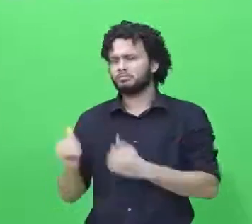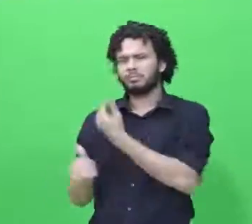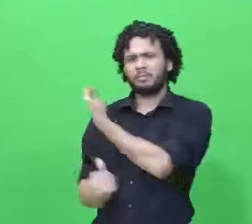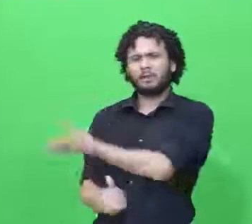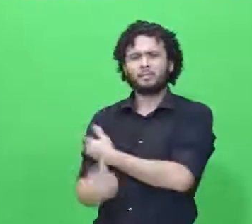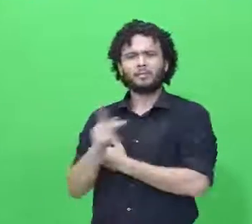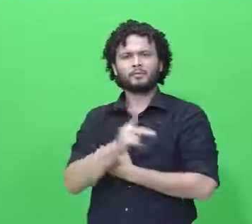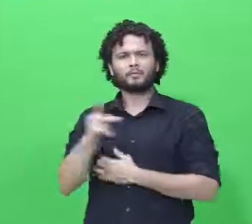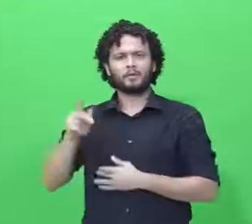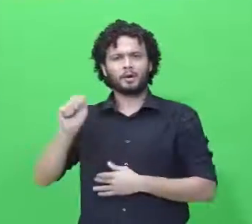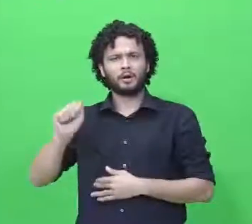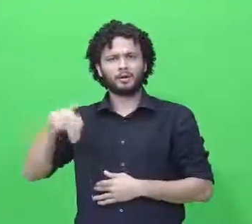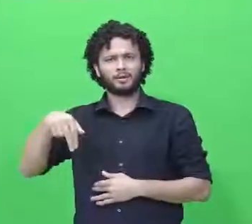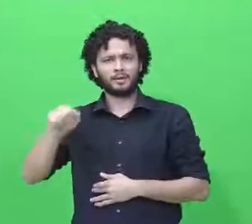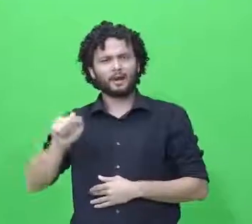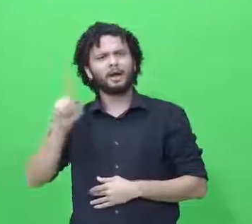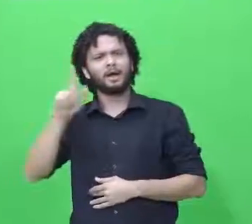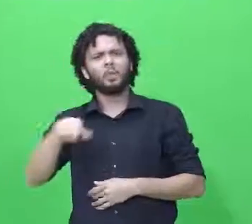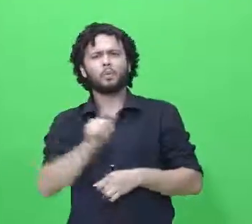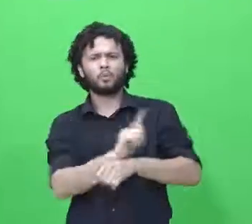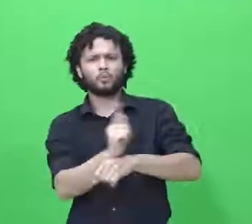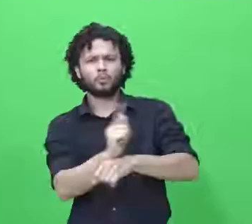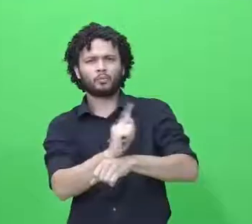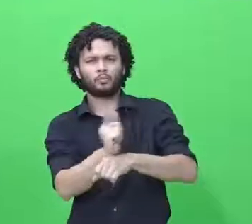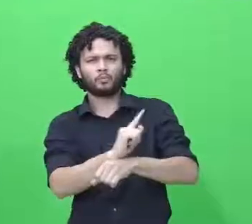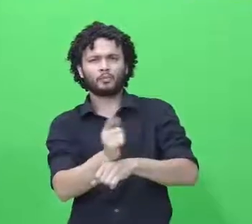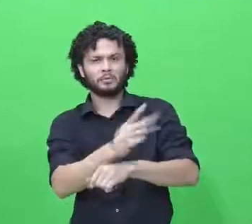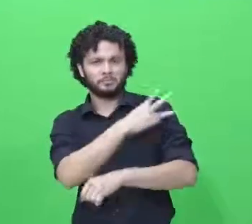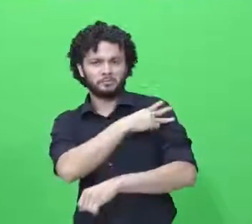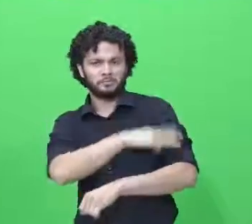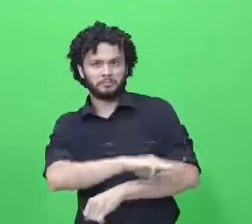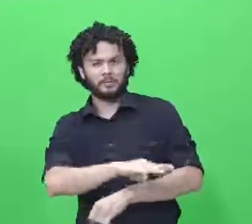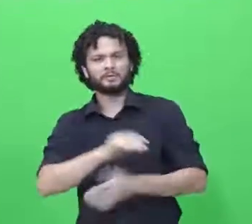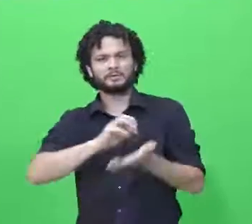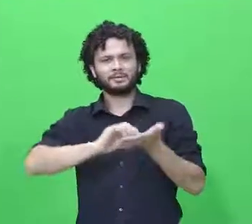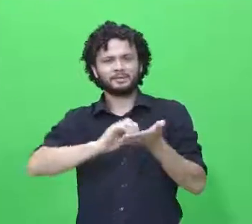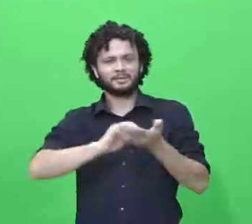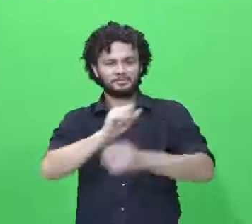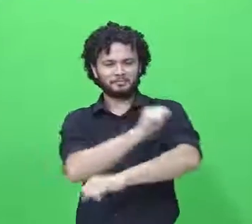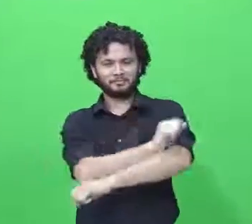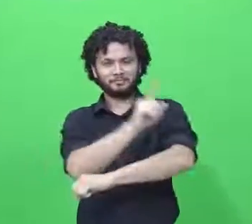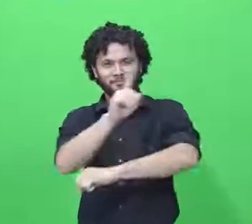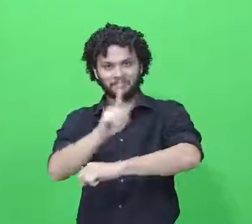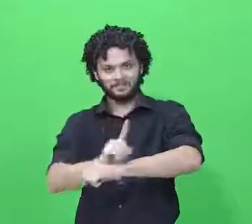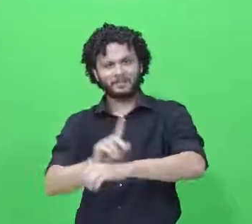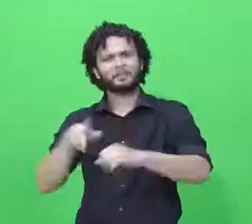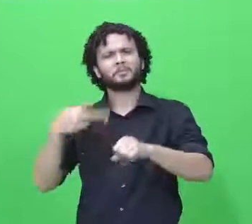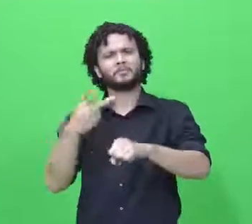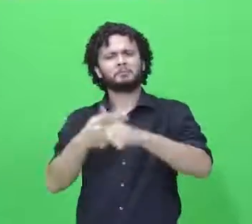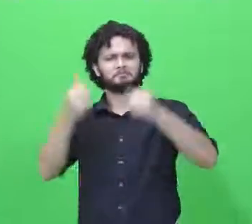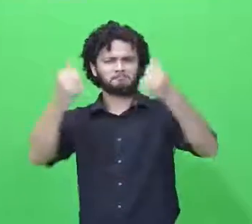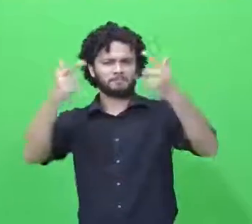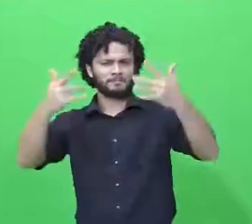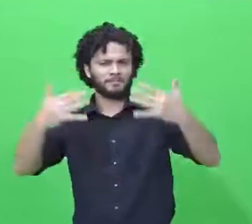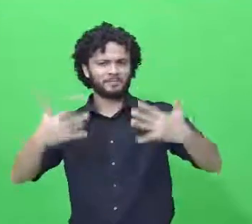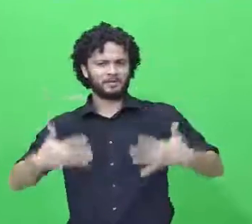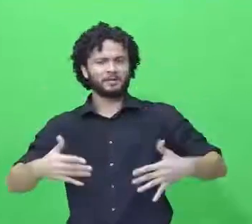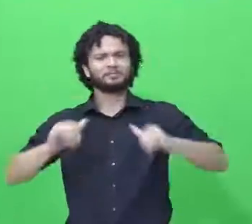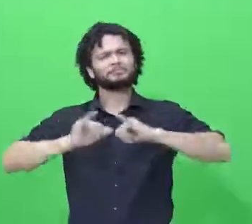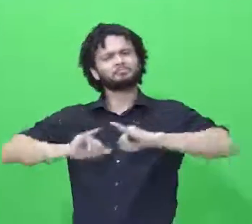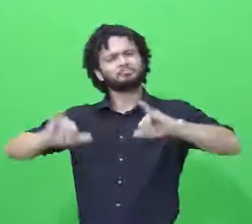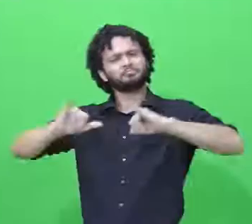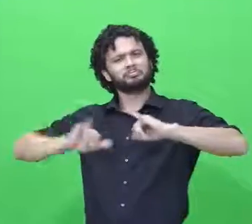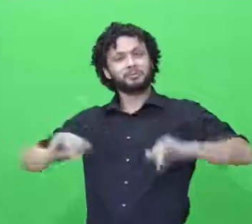a professora Ana Donizete, que é gerente do ensino médio da nossa secretaria, né? Que vai daqui a pouco falar para vocês os avisos mais